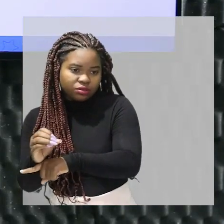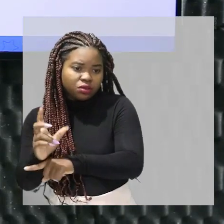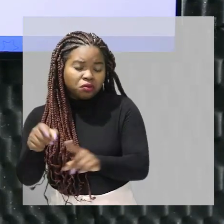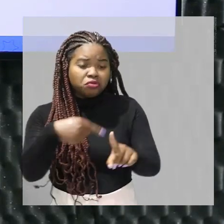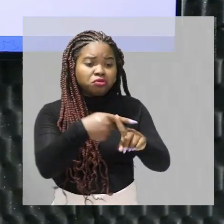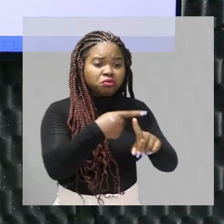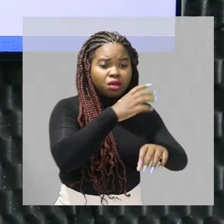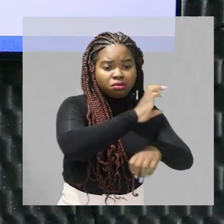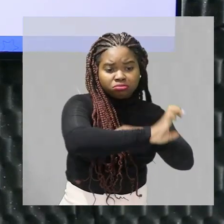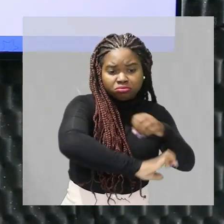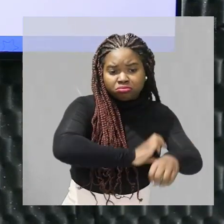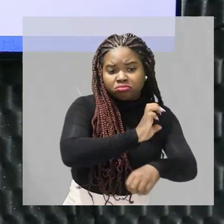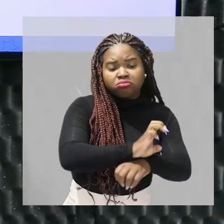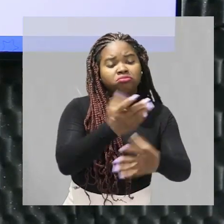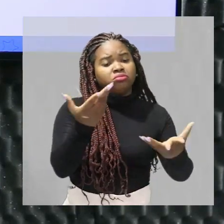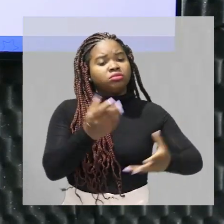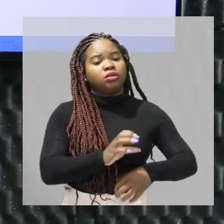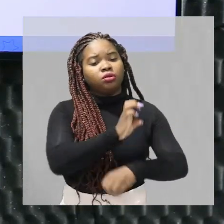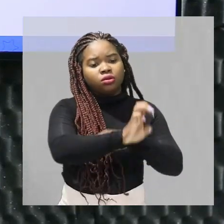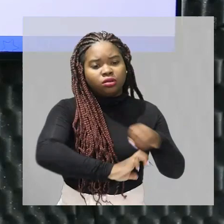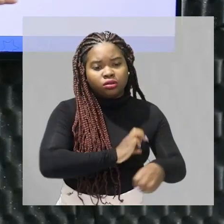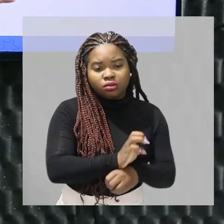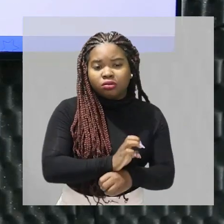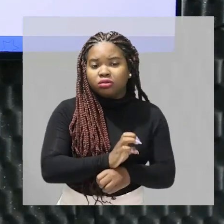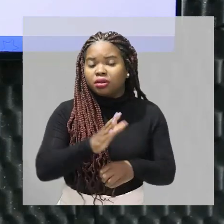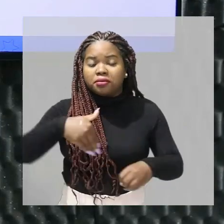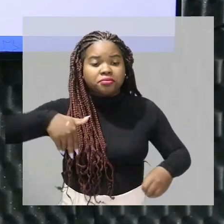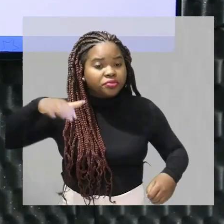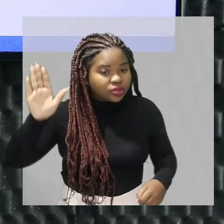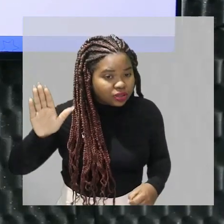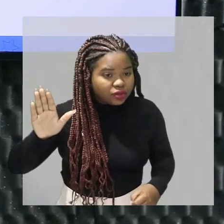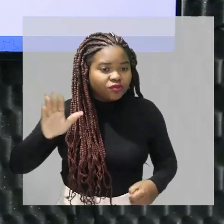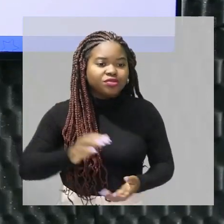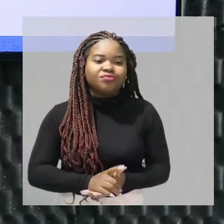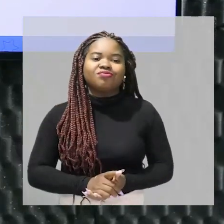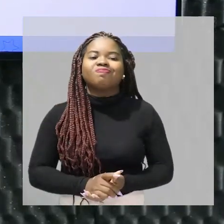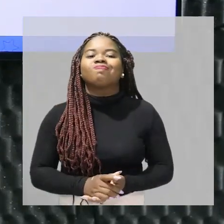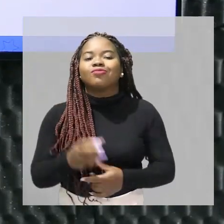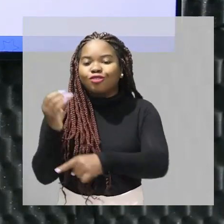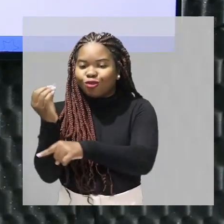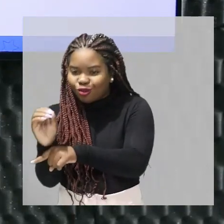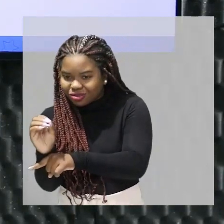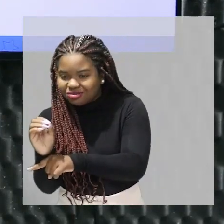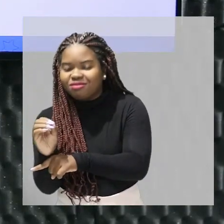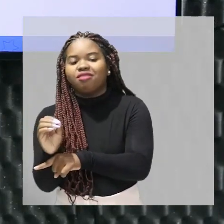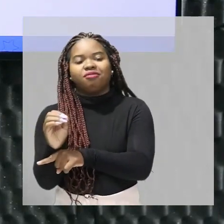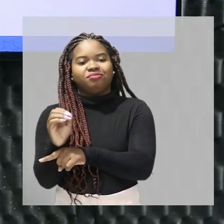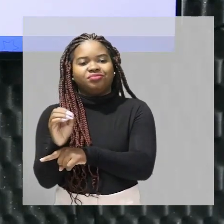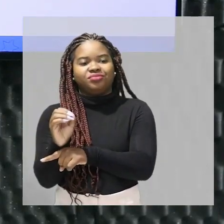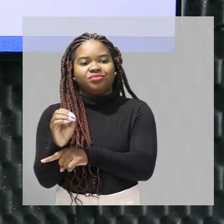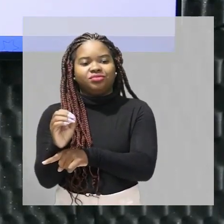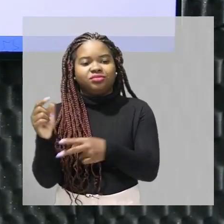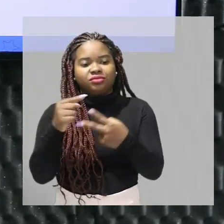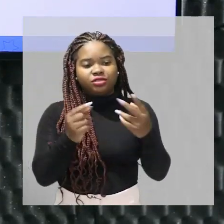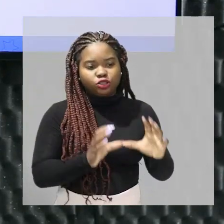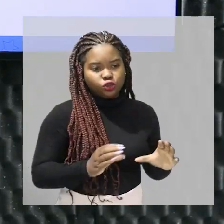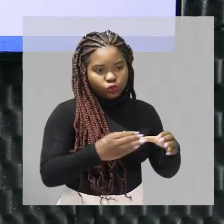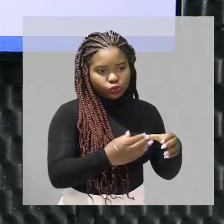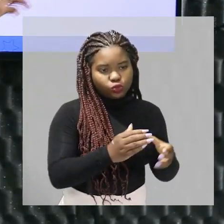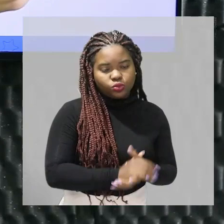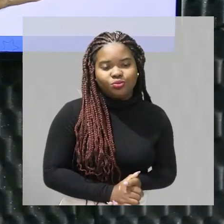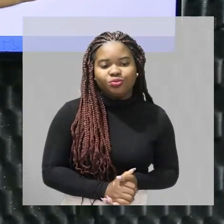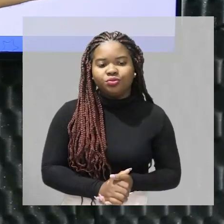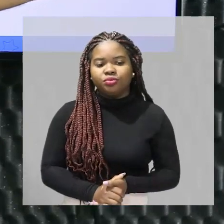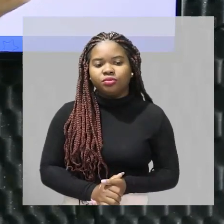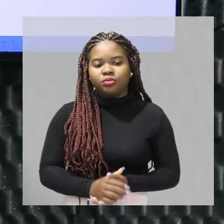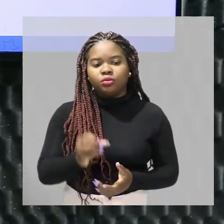mais eletronegativo, ou seja, o mais à direita, o oxigênio. Então, esses 2 primeiros compostos, eles